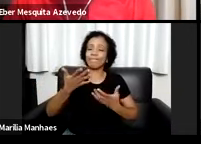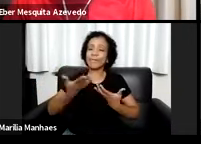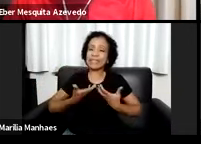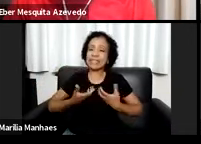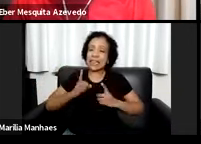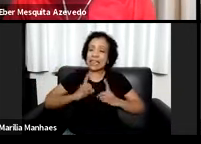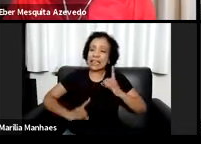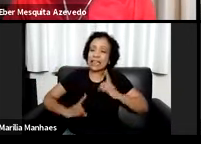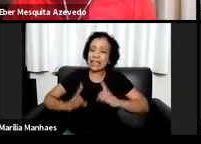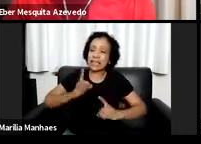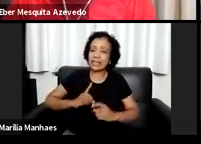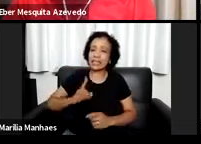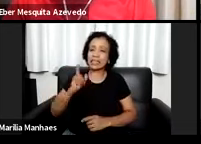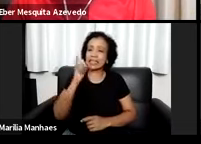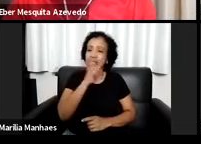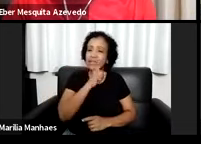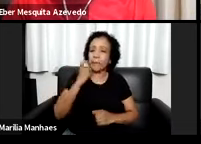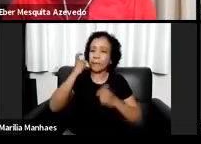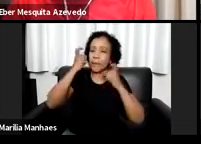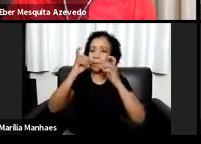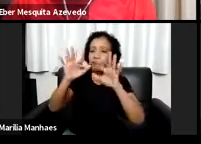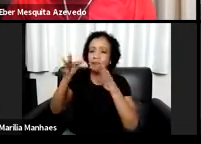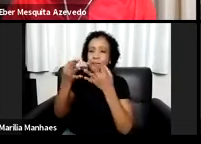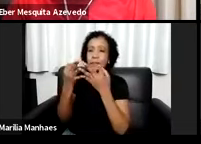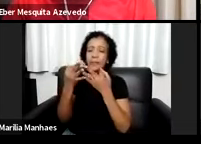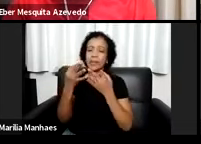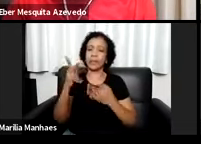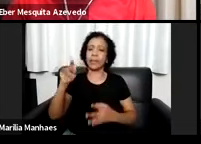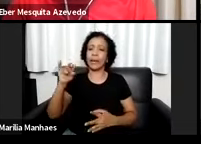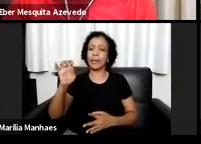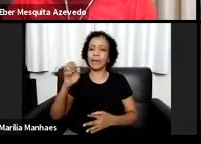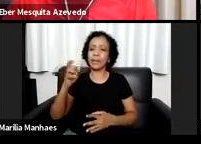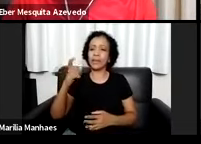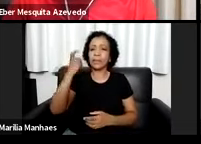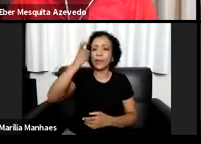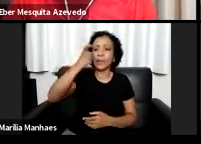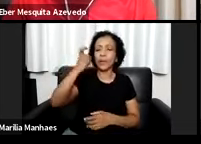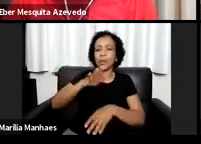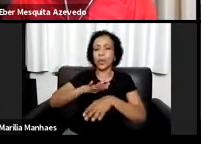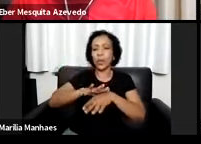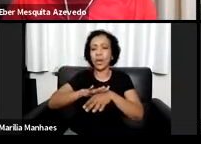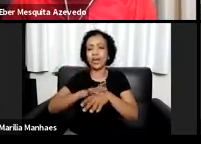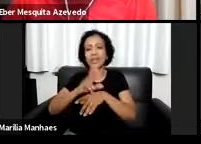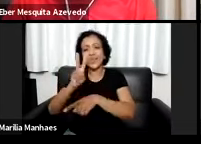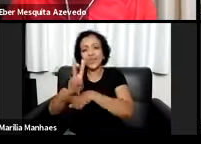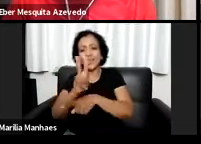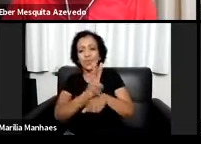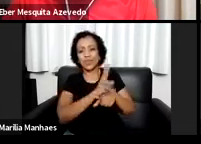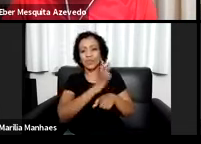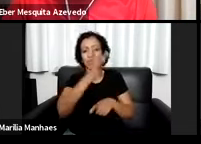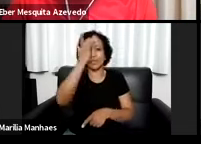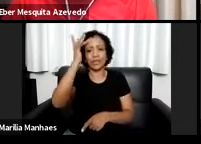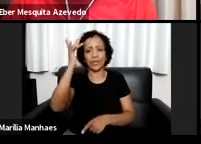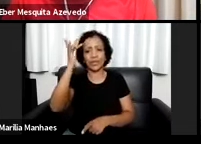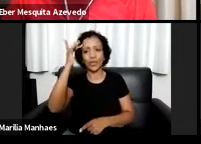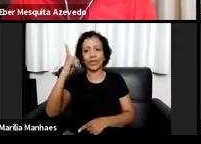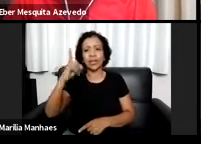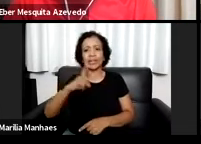preocupadas com a saúde dos seus entes queridos, preocupadas em ficar doentes, outras pessoas preocupadas porque não estão produzindo uma